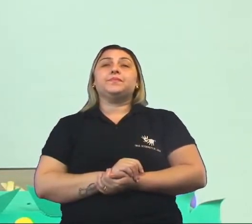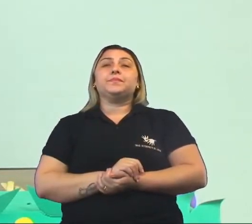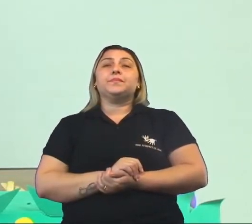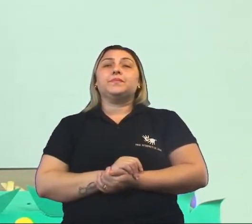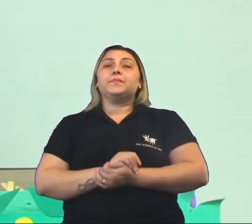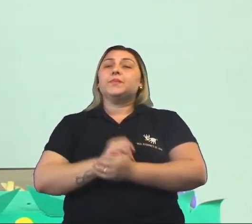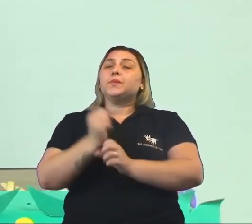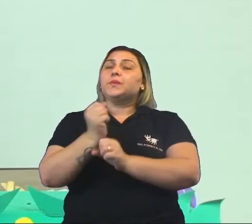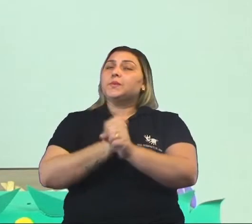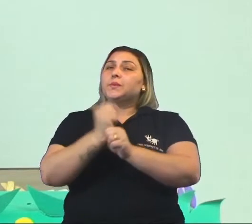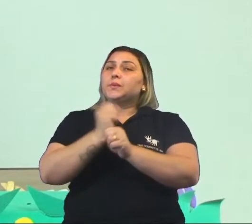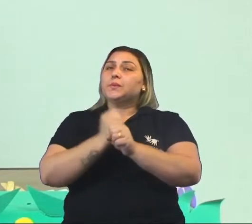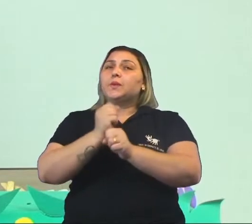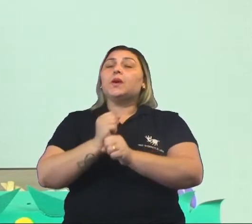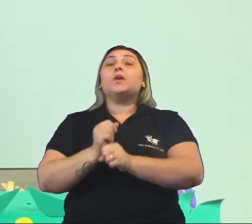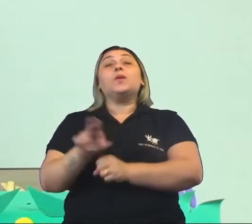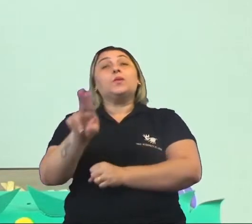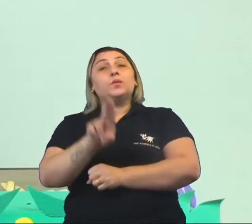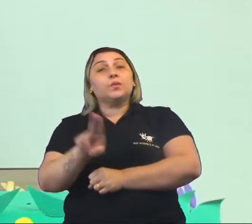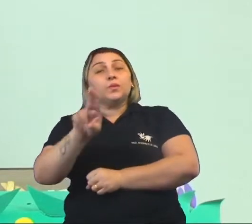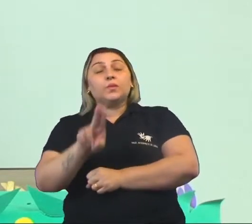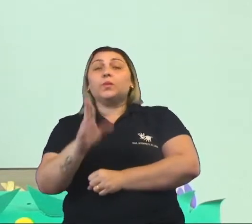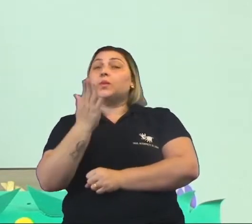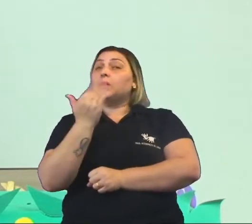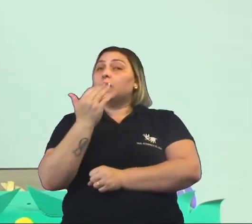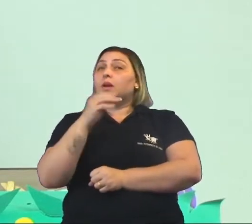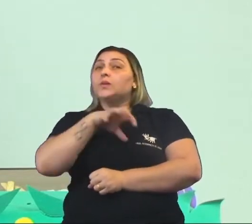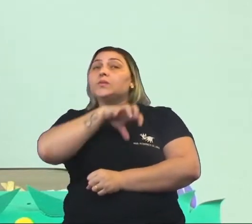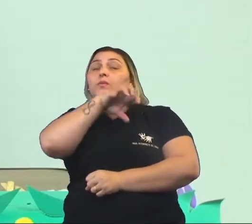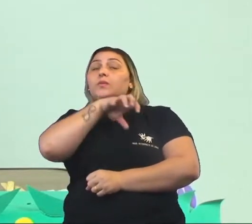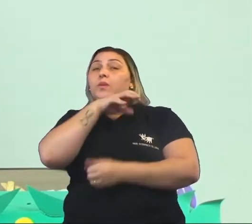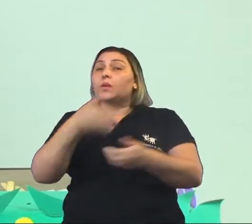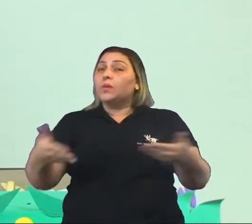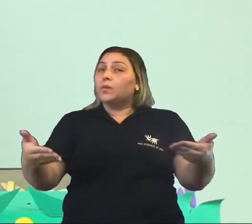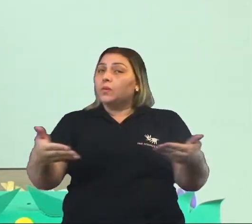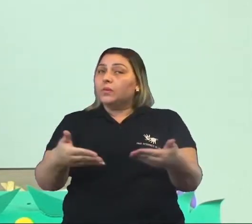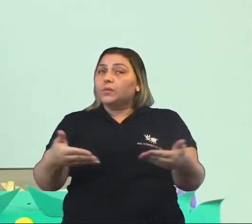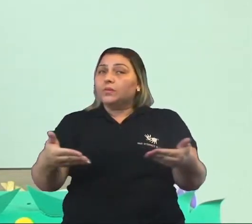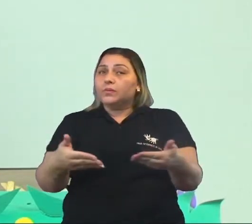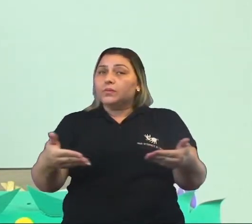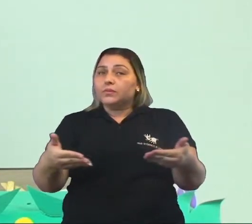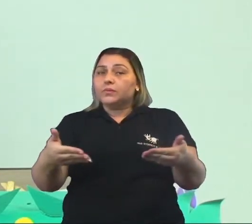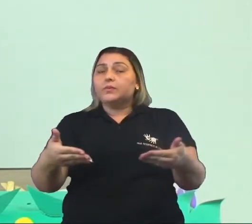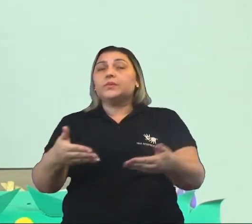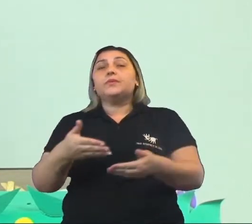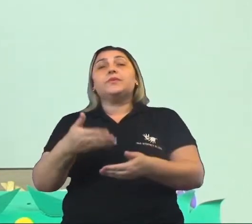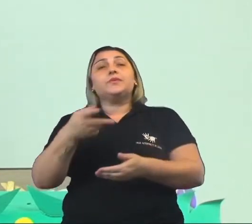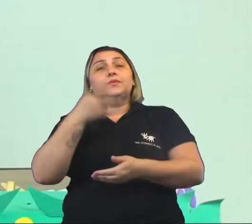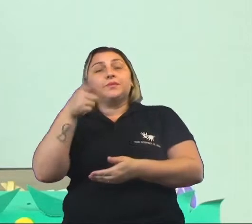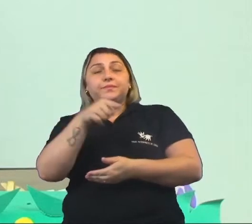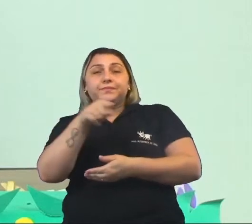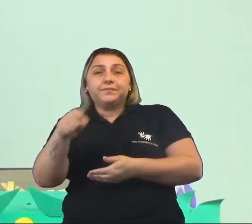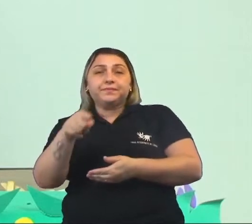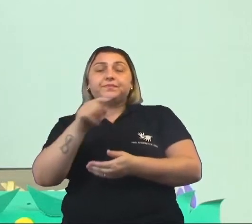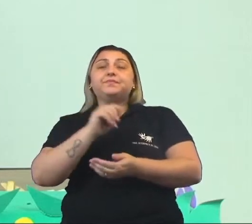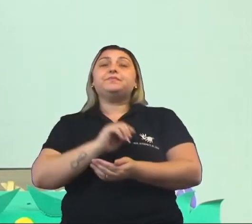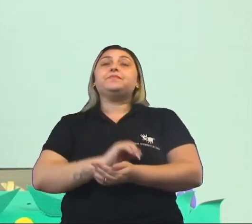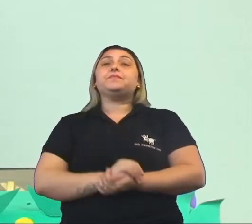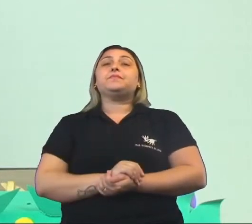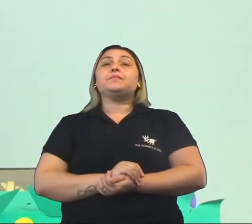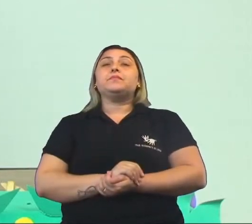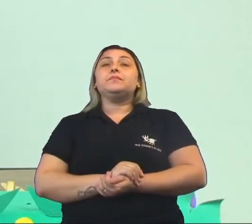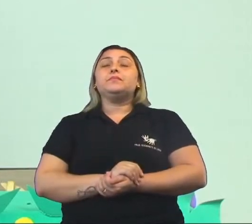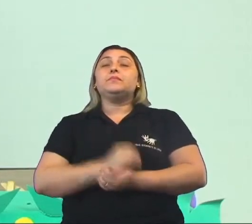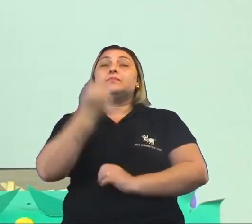do tempo, iam consumindo aquele animal. Hoje em dia, como eu acabei de falar para vocês,